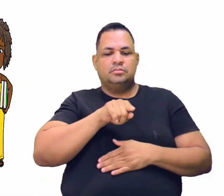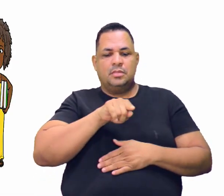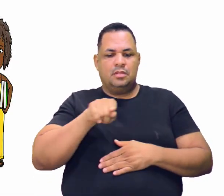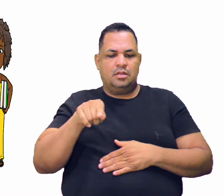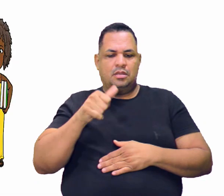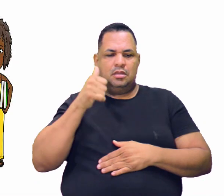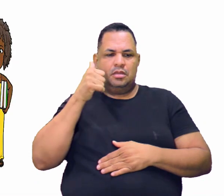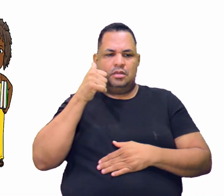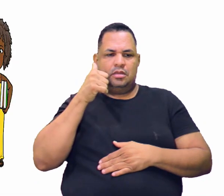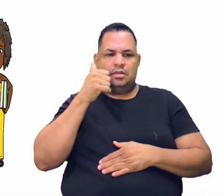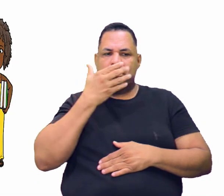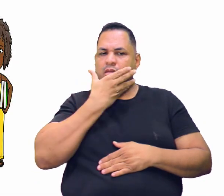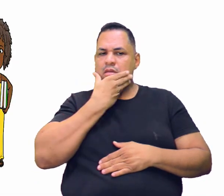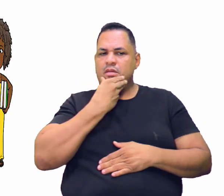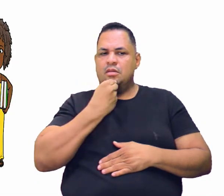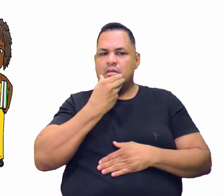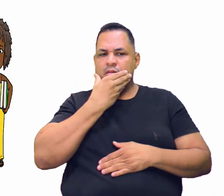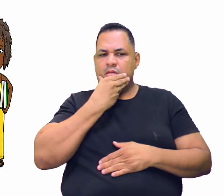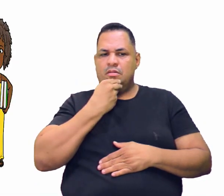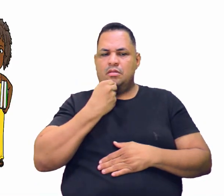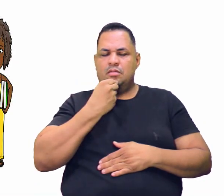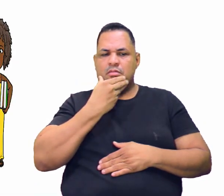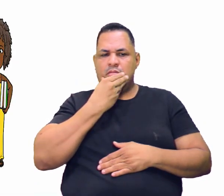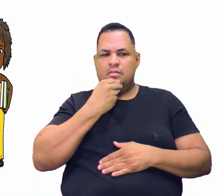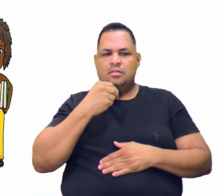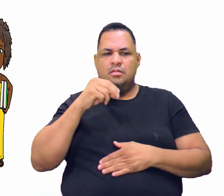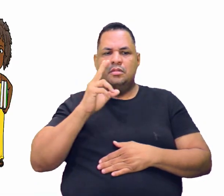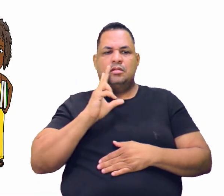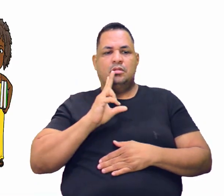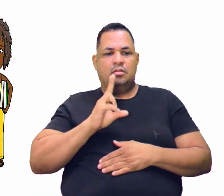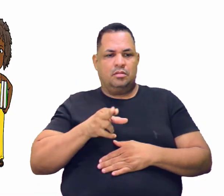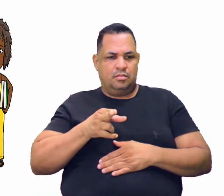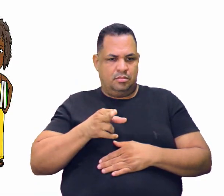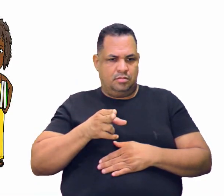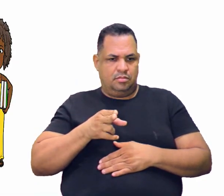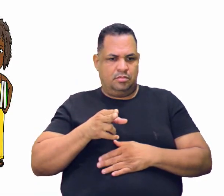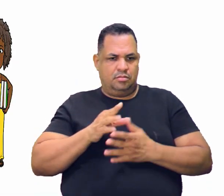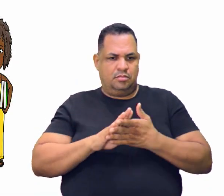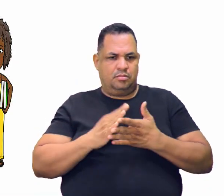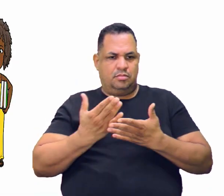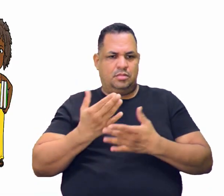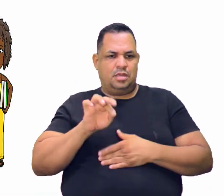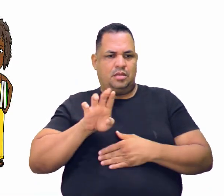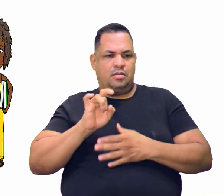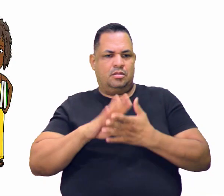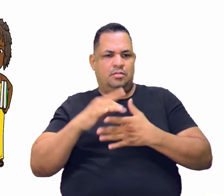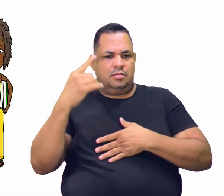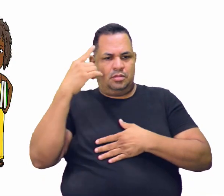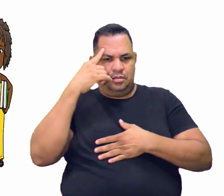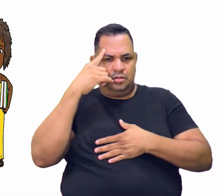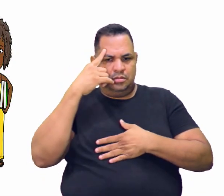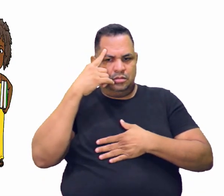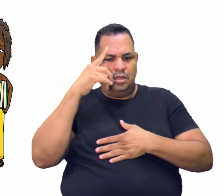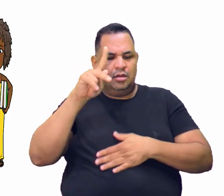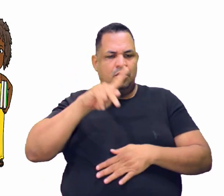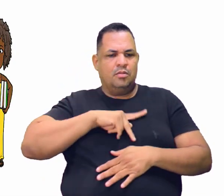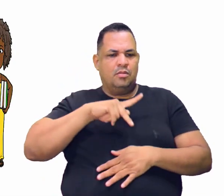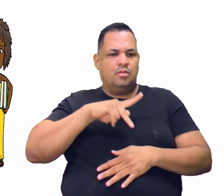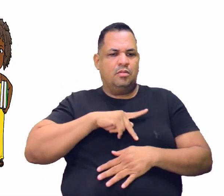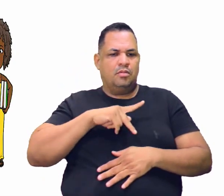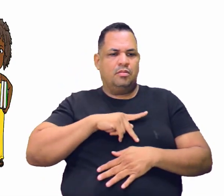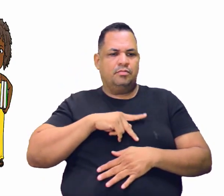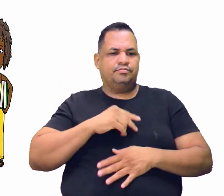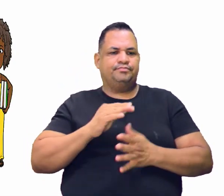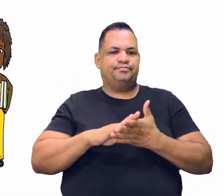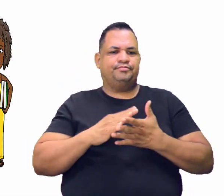mesmos. Igual lá, elas mesmas recorreram. Pensaram consigo mesmo. Por que